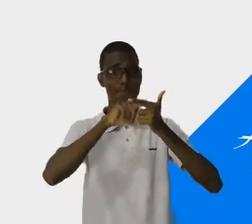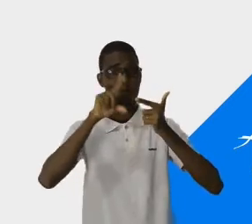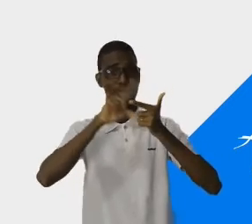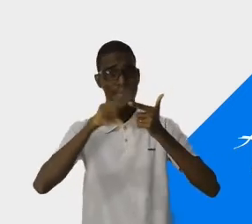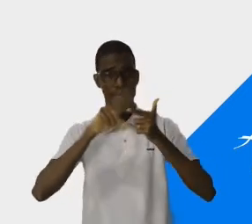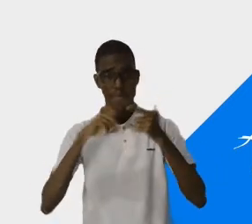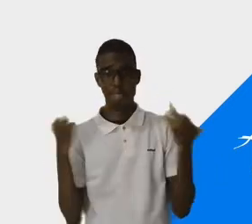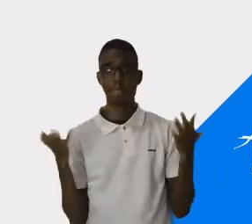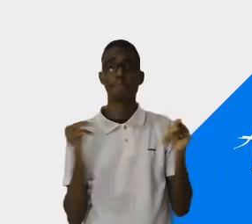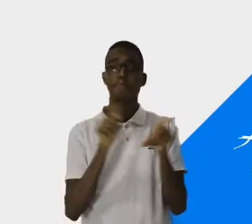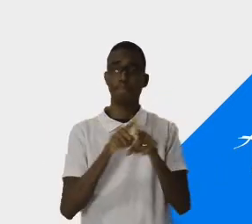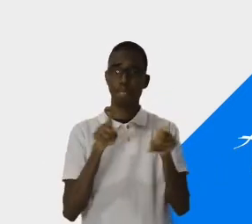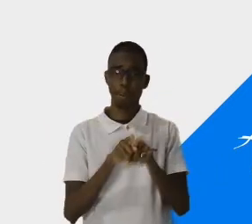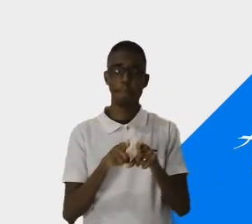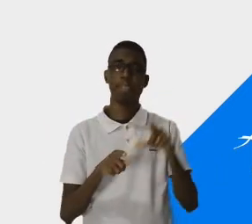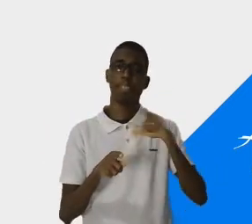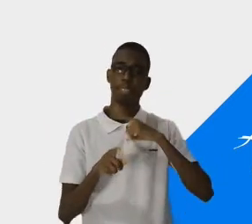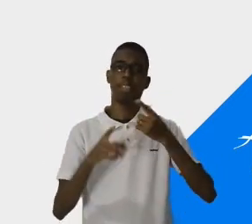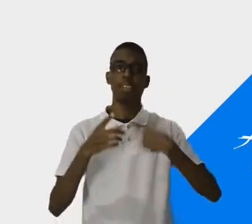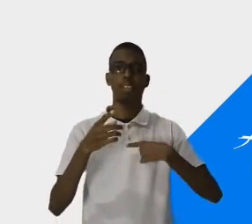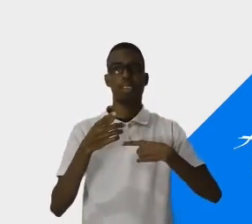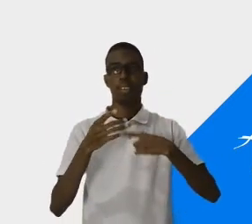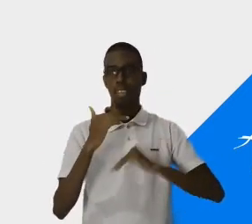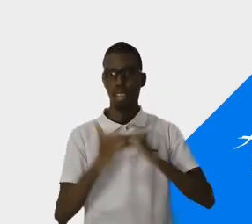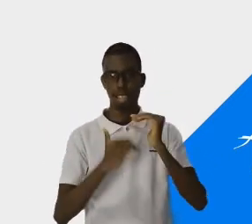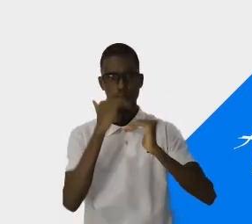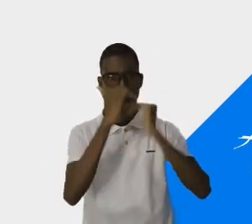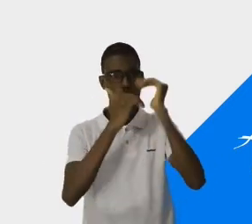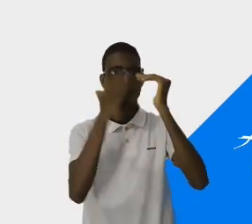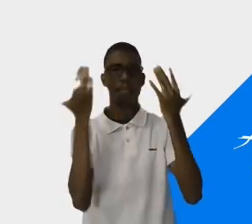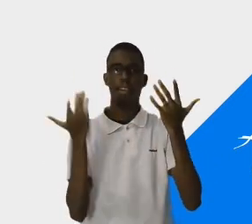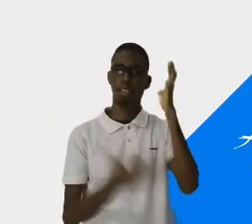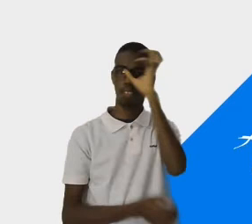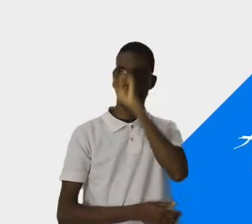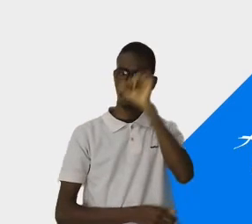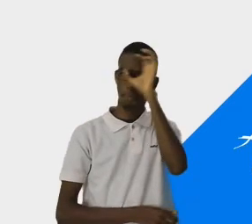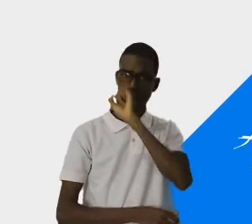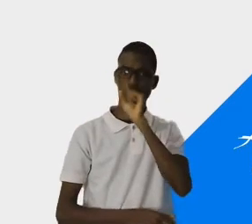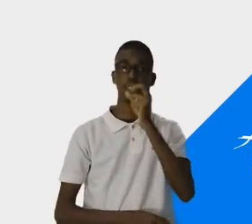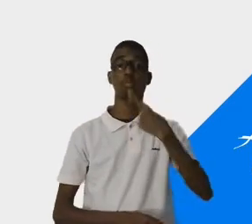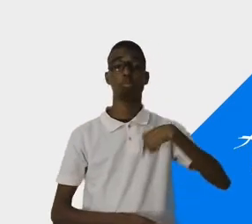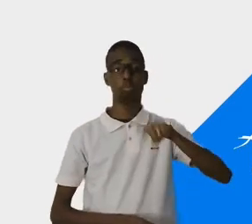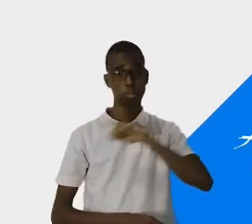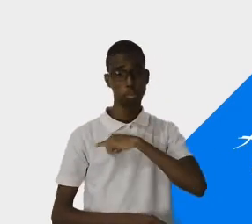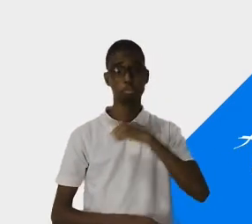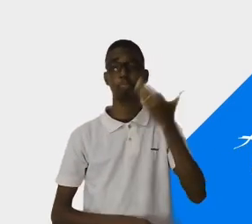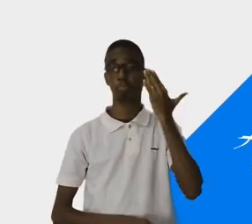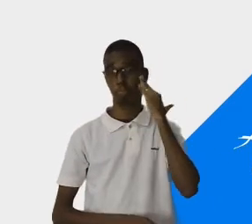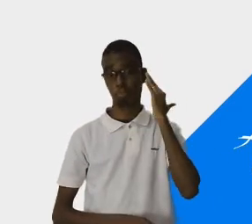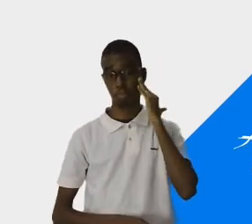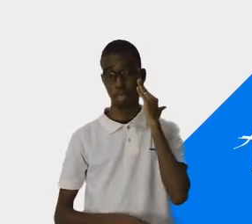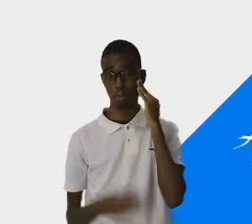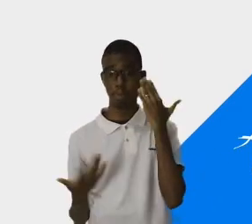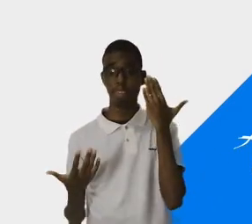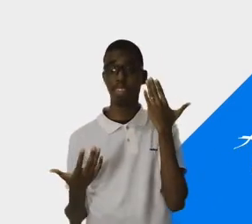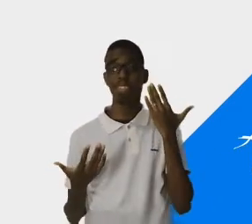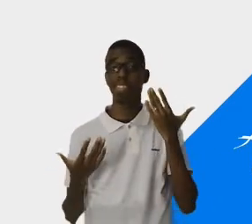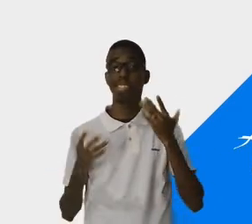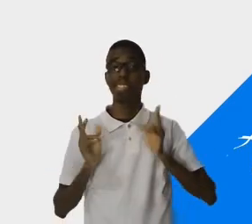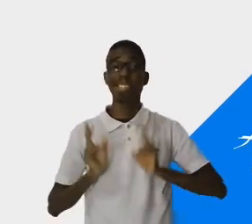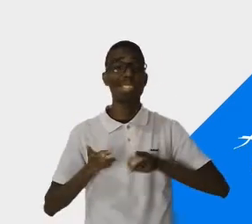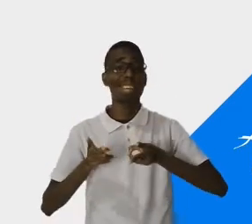desenvolvimento e aprendizado que nós atendemos, eles sempre são atrelados a